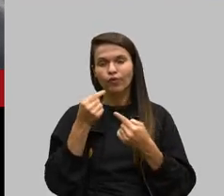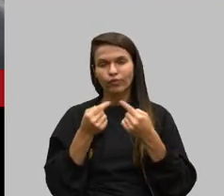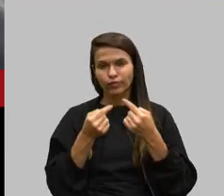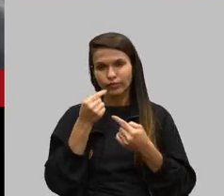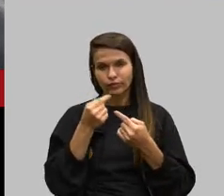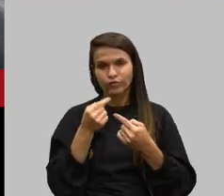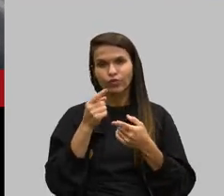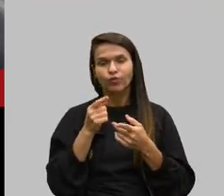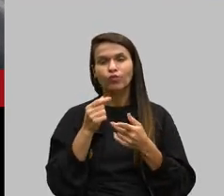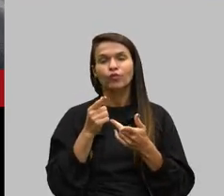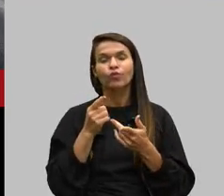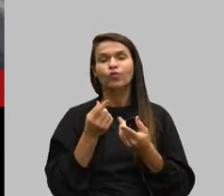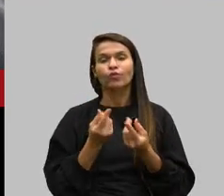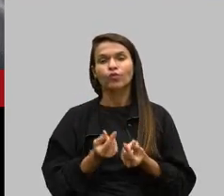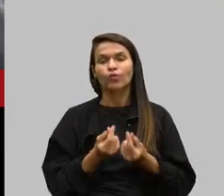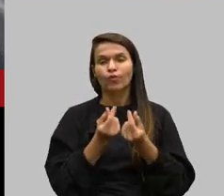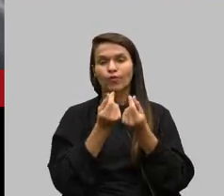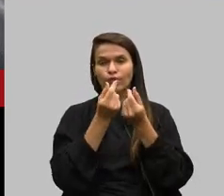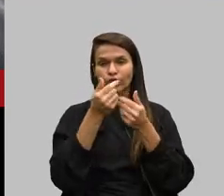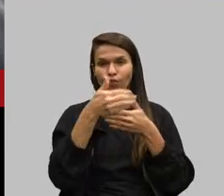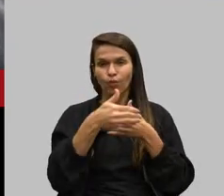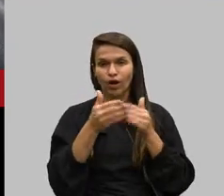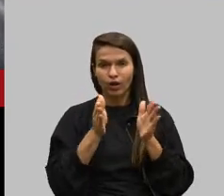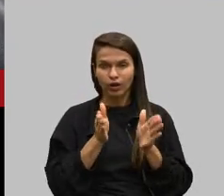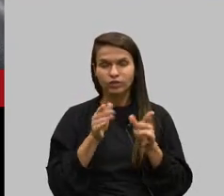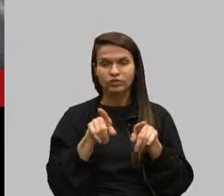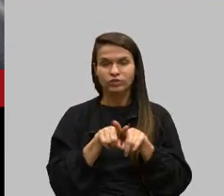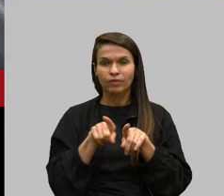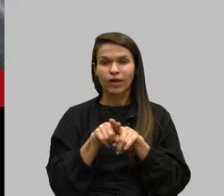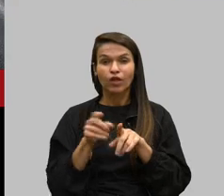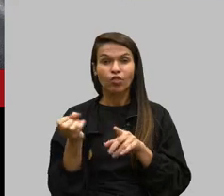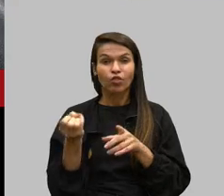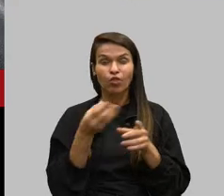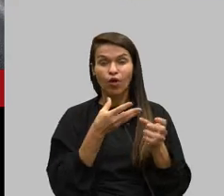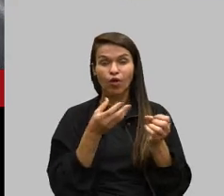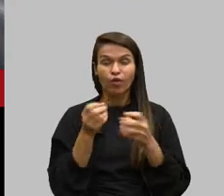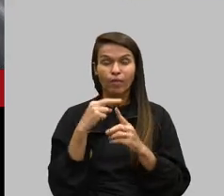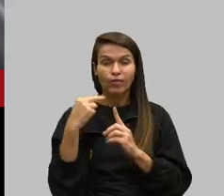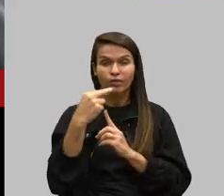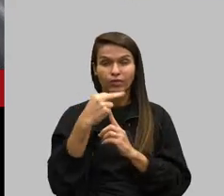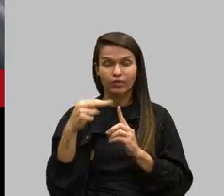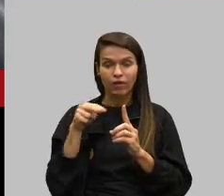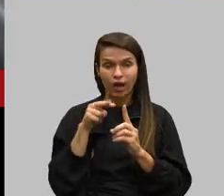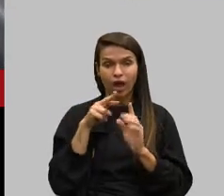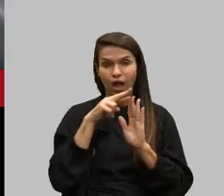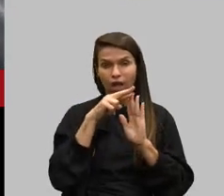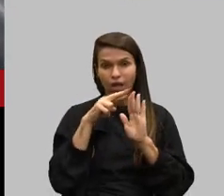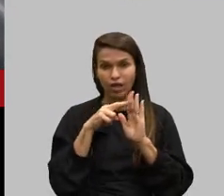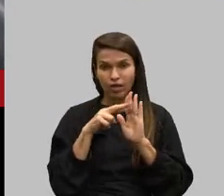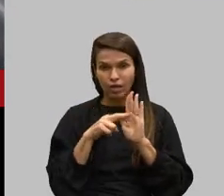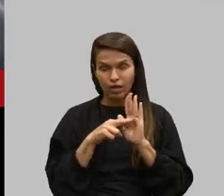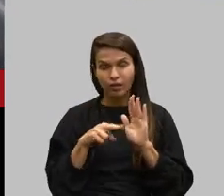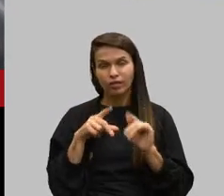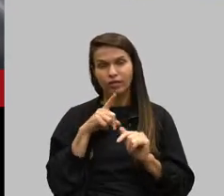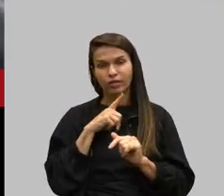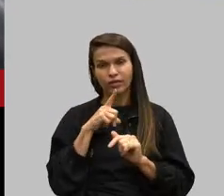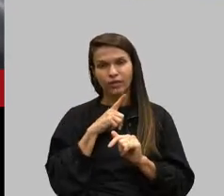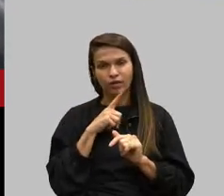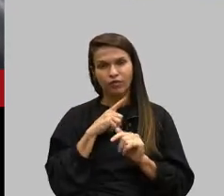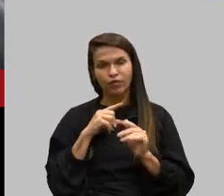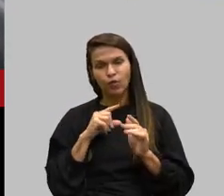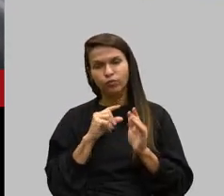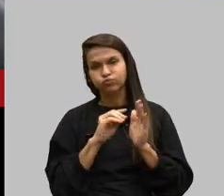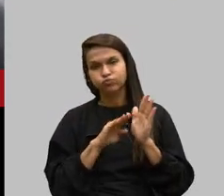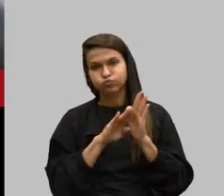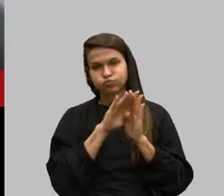do estado e de novas perspectivas se a receita tem teve algum acréscimo